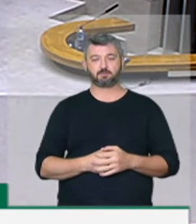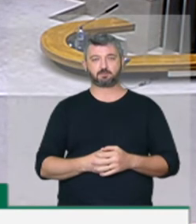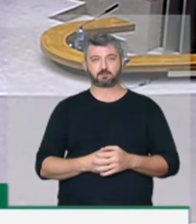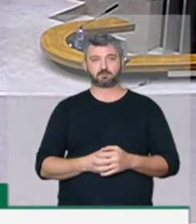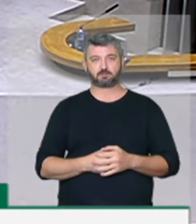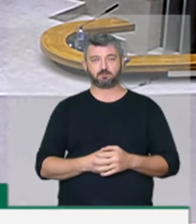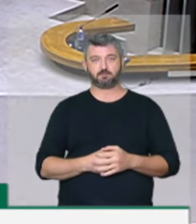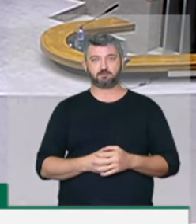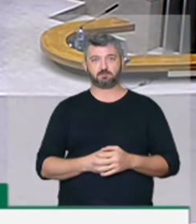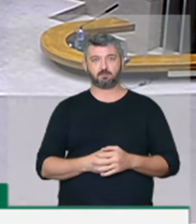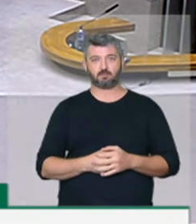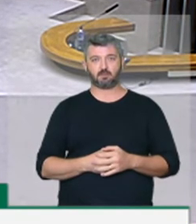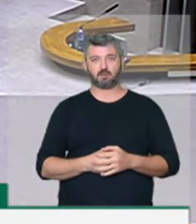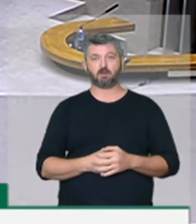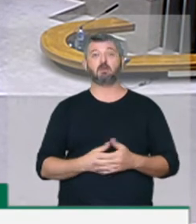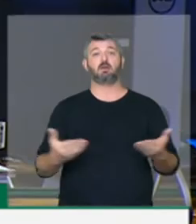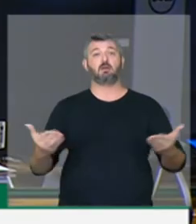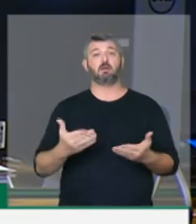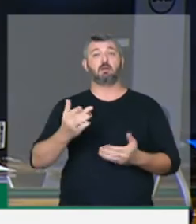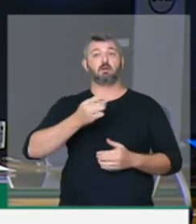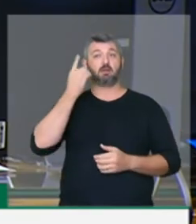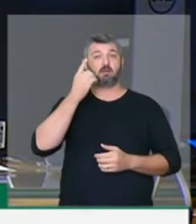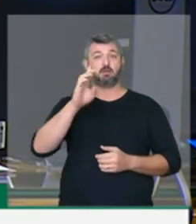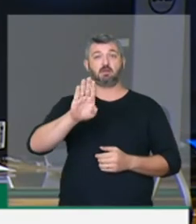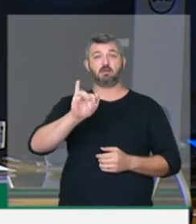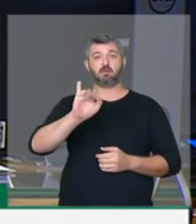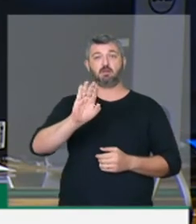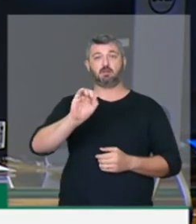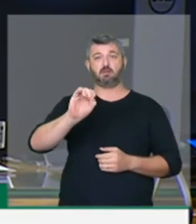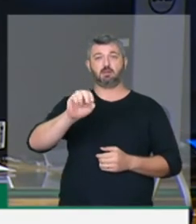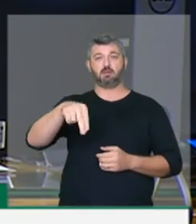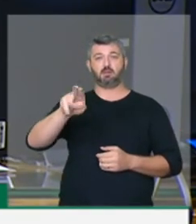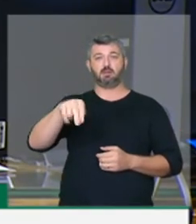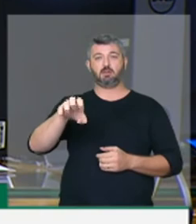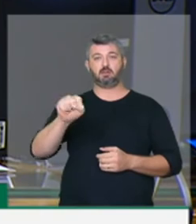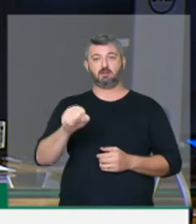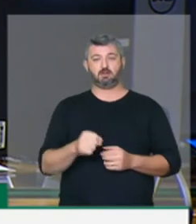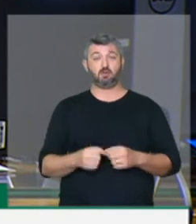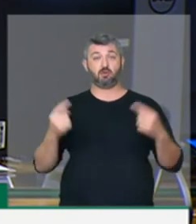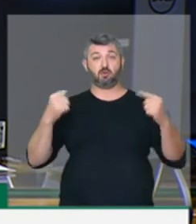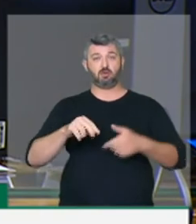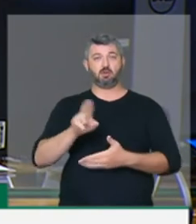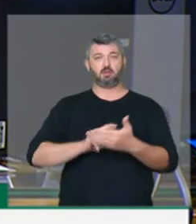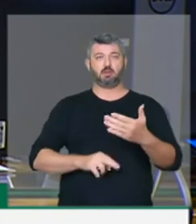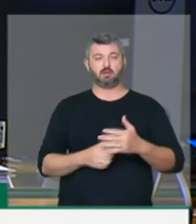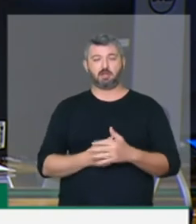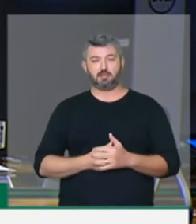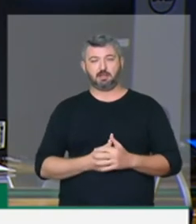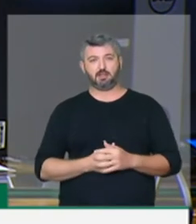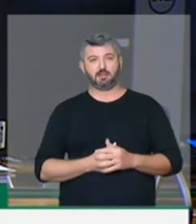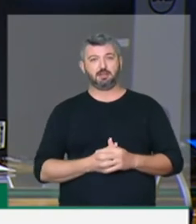Tem que estar dizendo isso todo o tempo. Deputado Bibo Nunes, inscrito para falar contra o relatório.